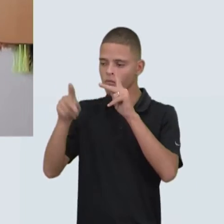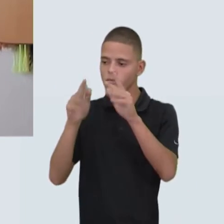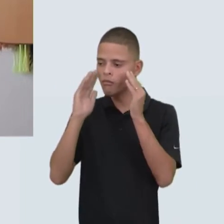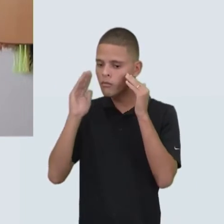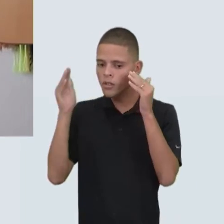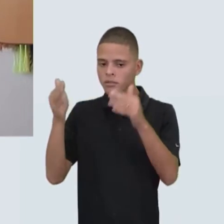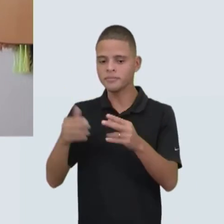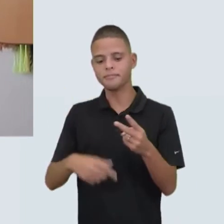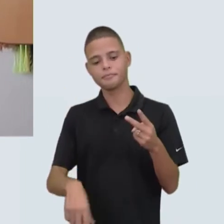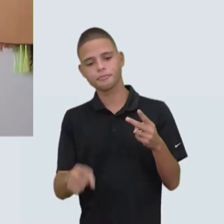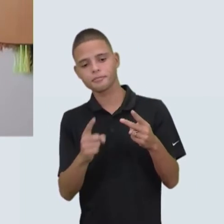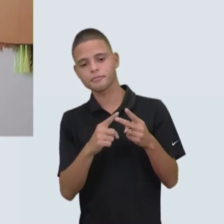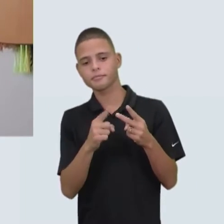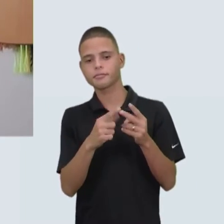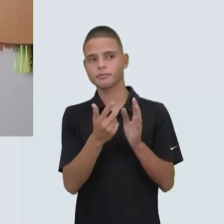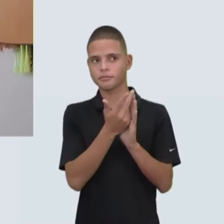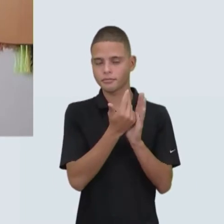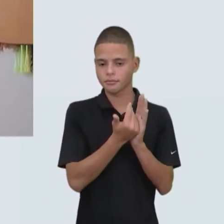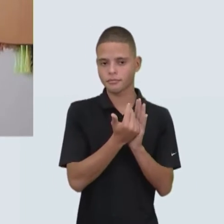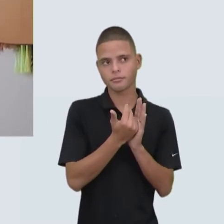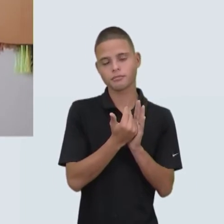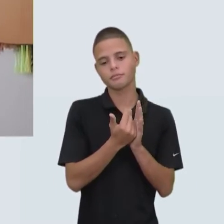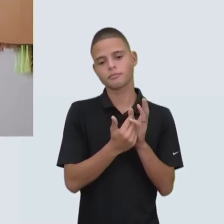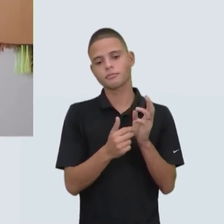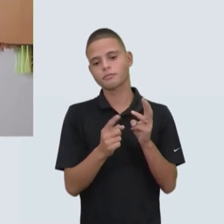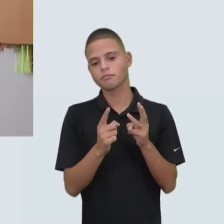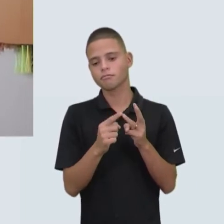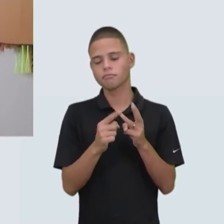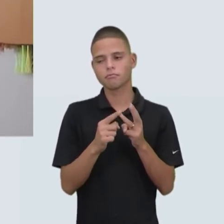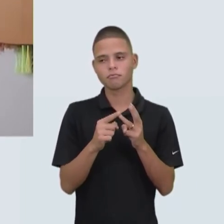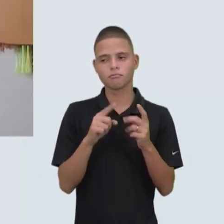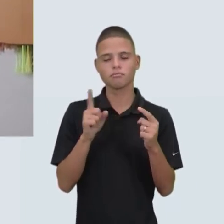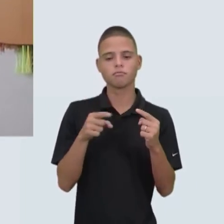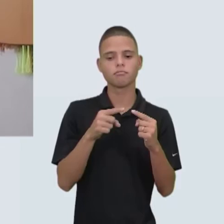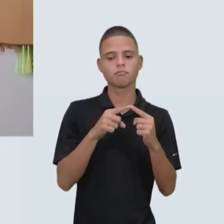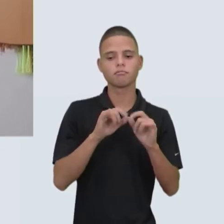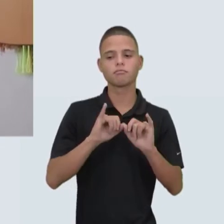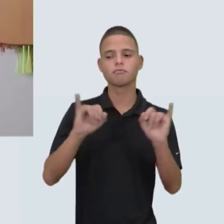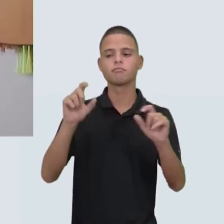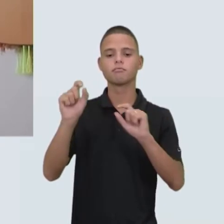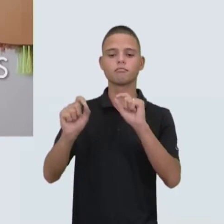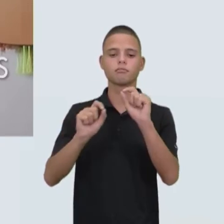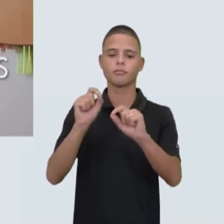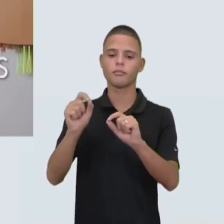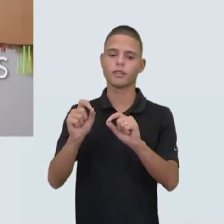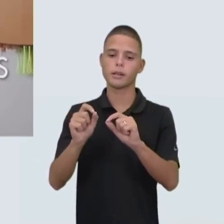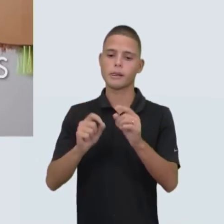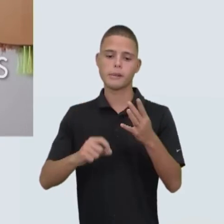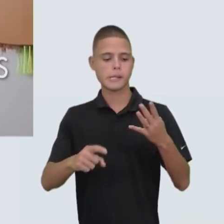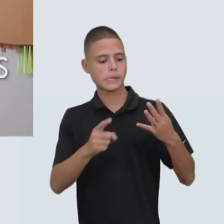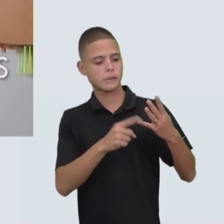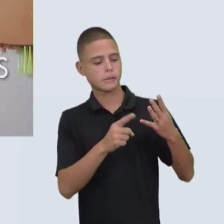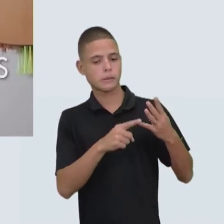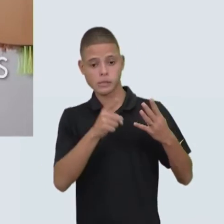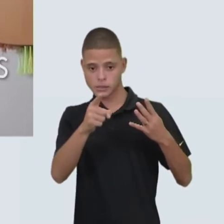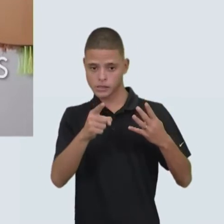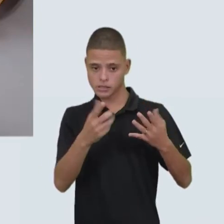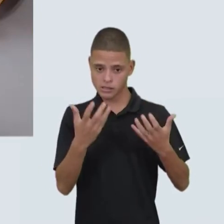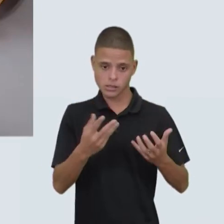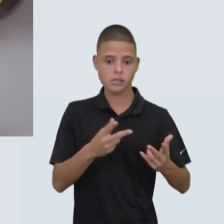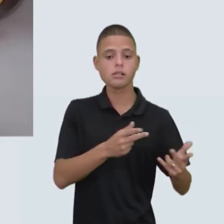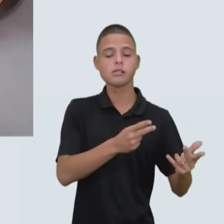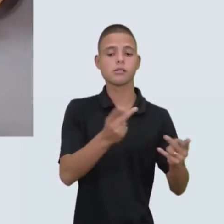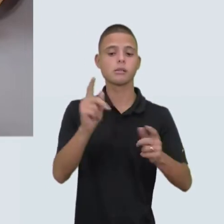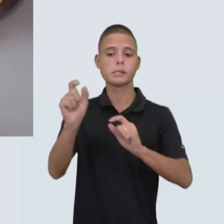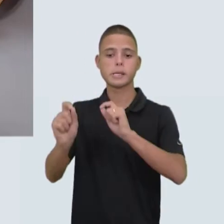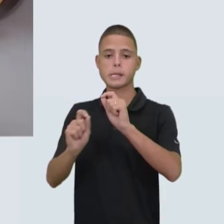você vai pensar na imagem que você quer transmitir, na mensagem que você quer passar e, eventualmente, nos produtos ou nos serviços que você gostaria de vender.